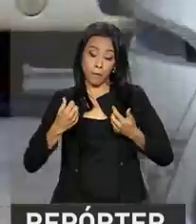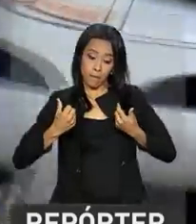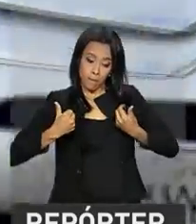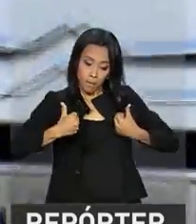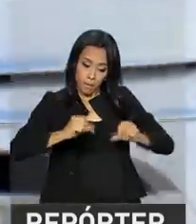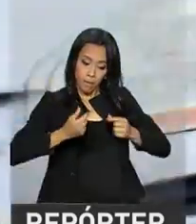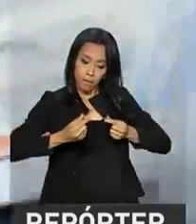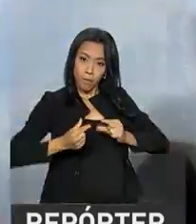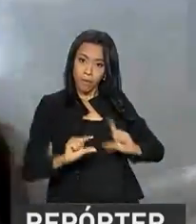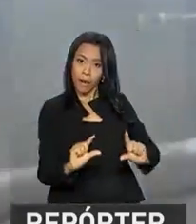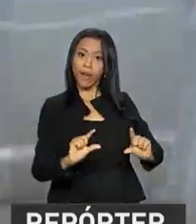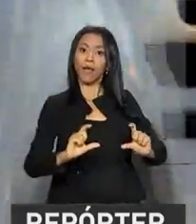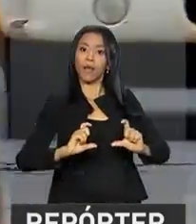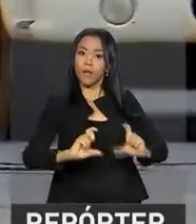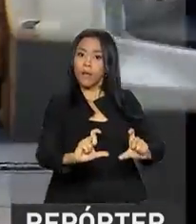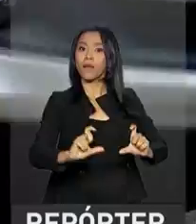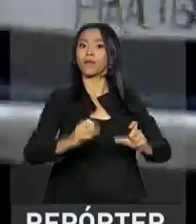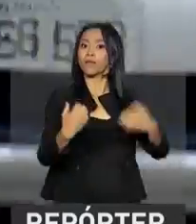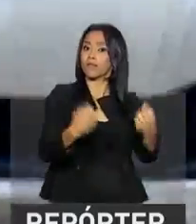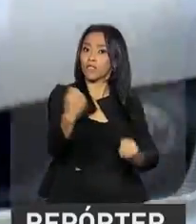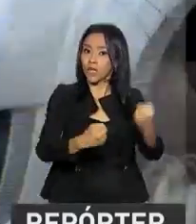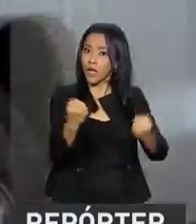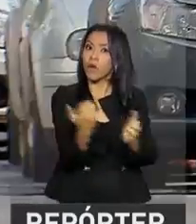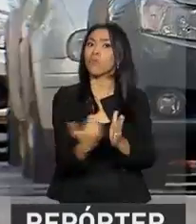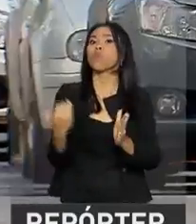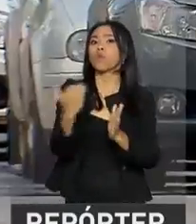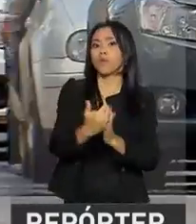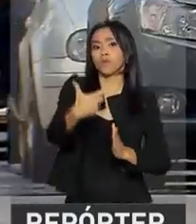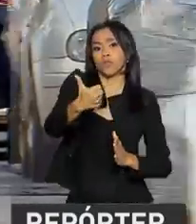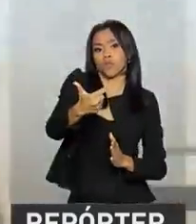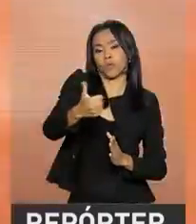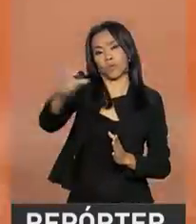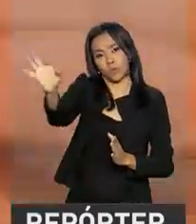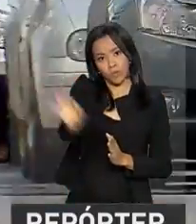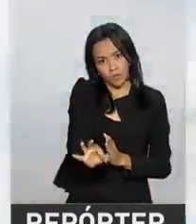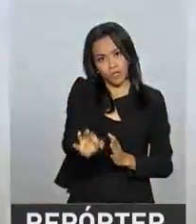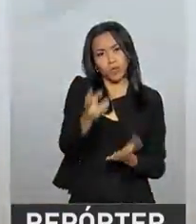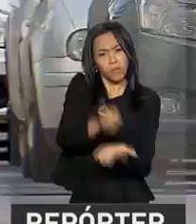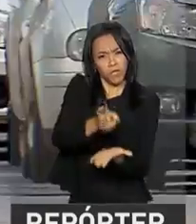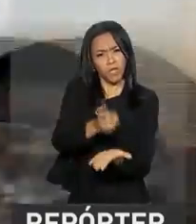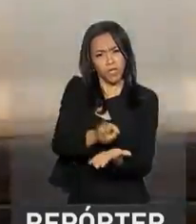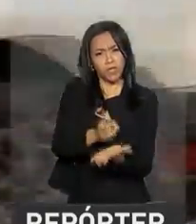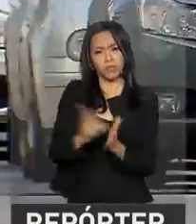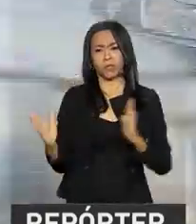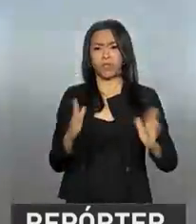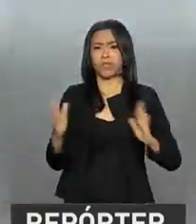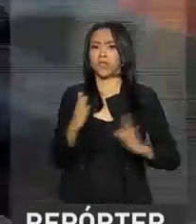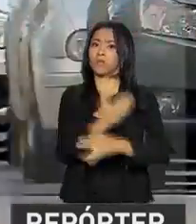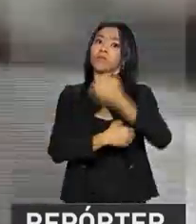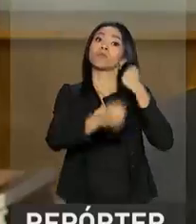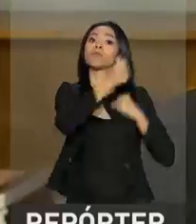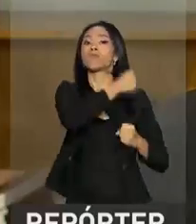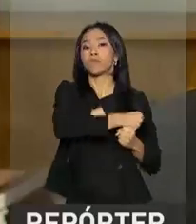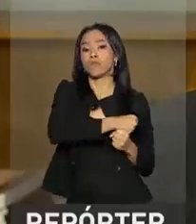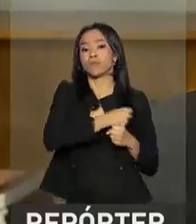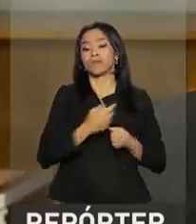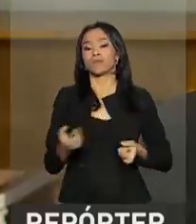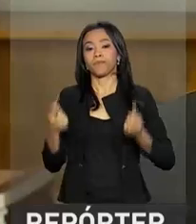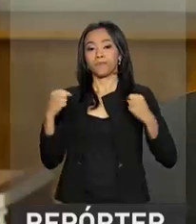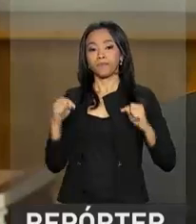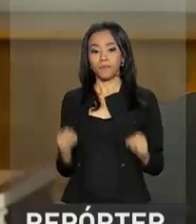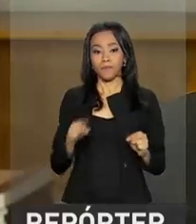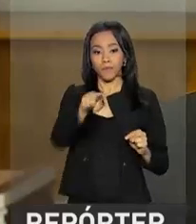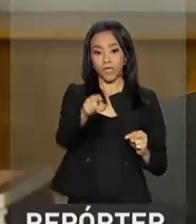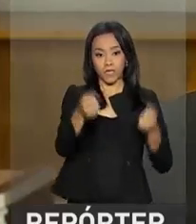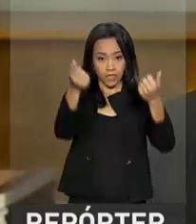de 2018, uma elevação de 12% em relação ao mesmo período de 2017. O comportamento